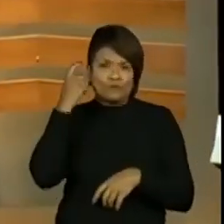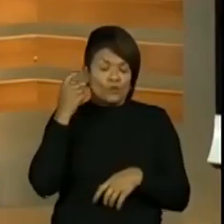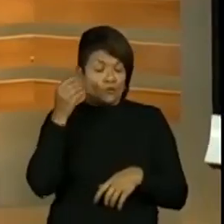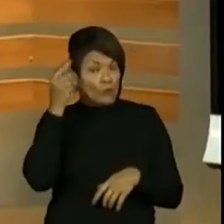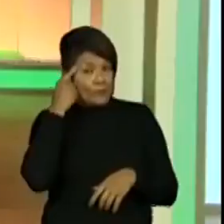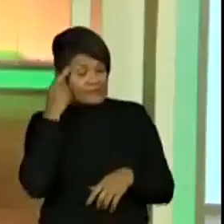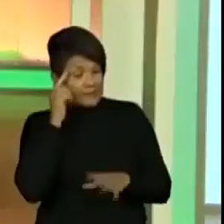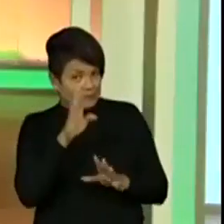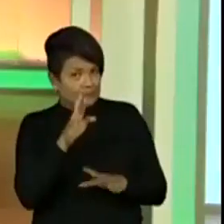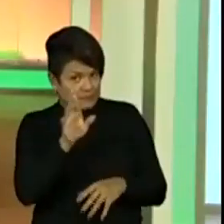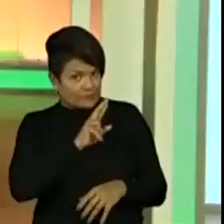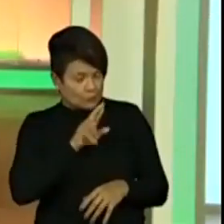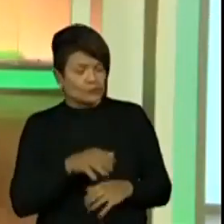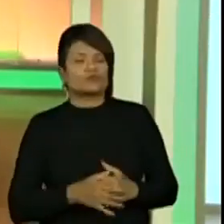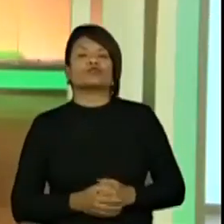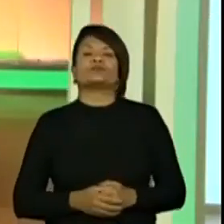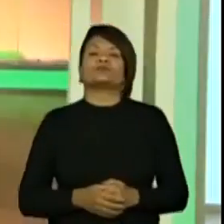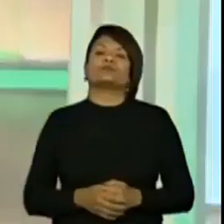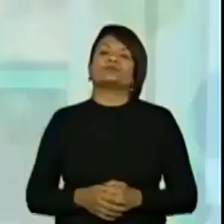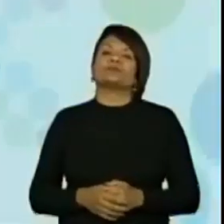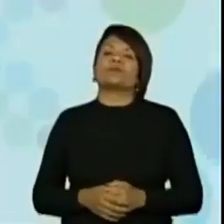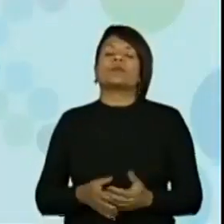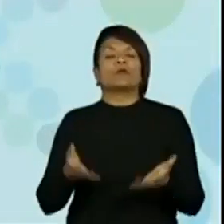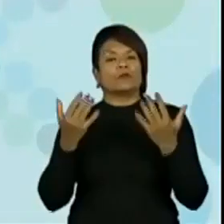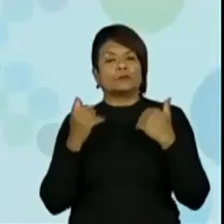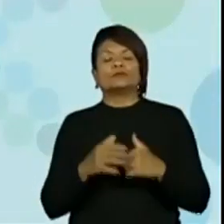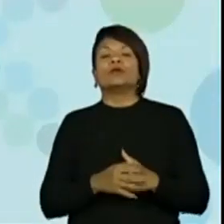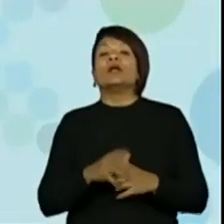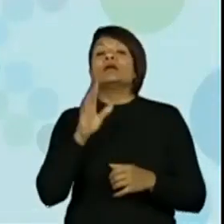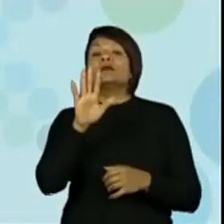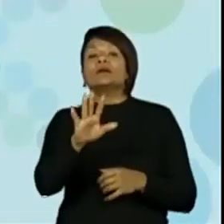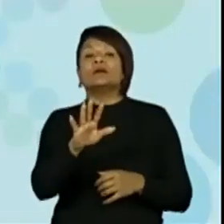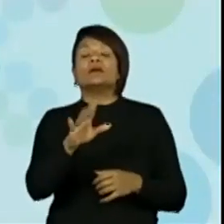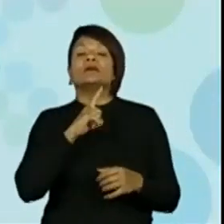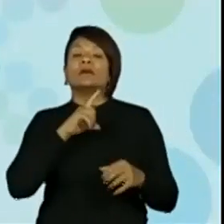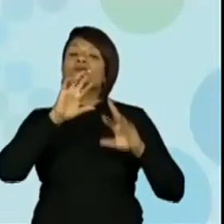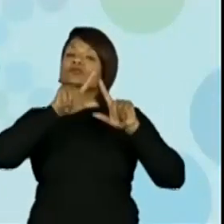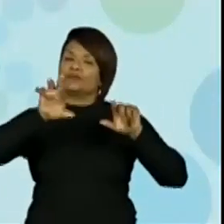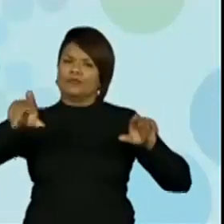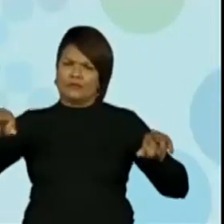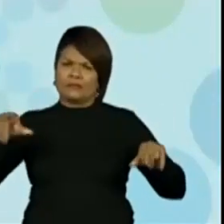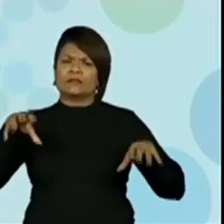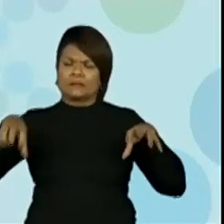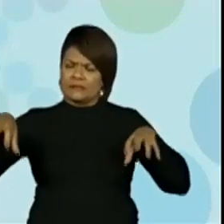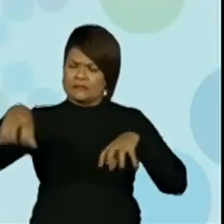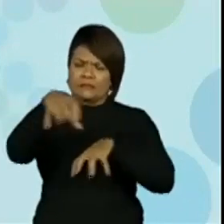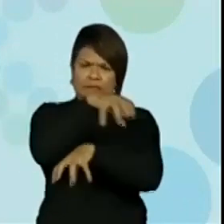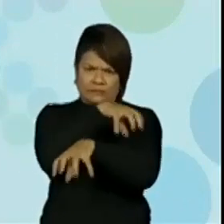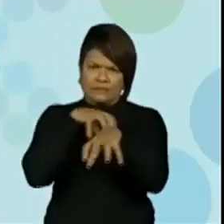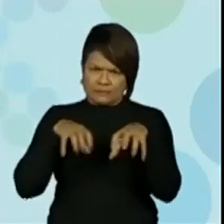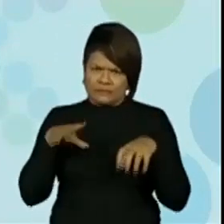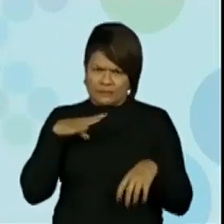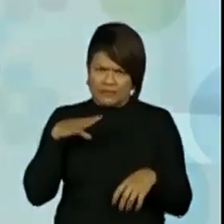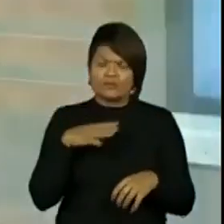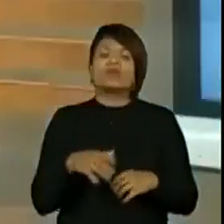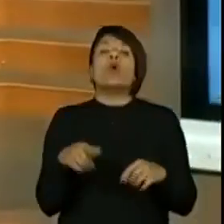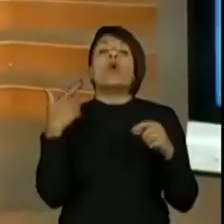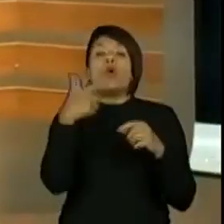quero saber. Vamos lá? Então, a gente falou sobre as diferenças das cidades. Outra coisa.